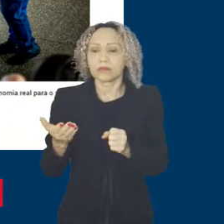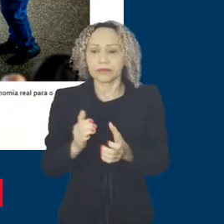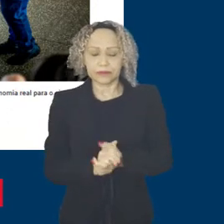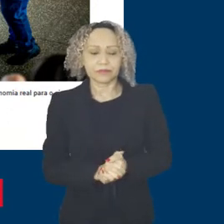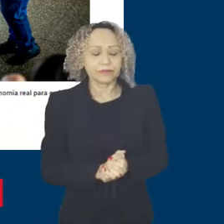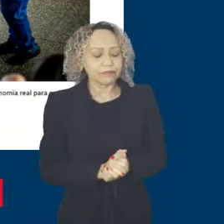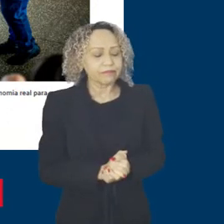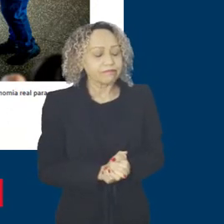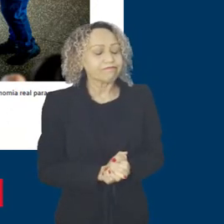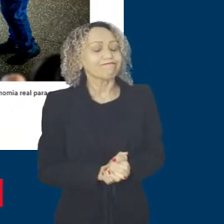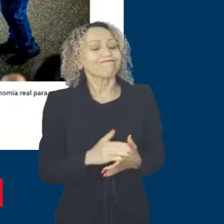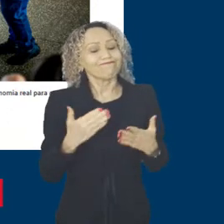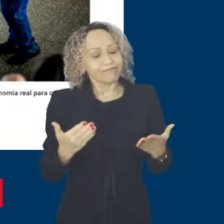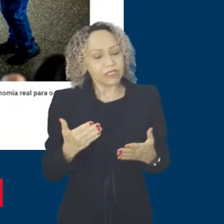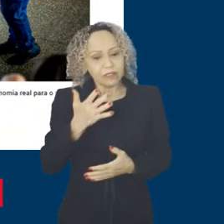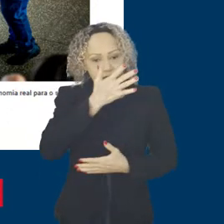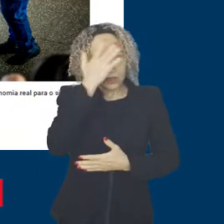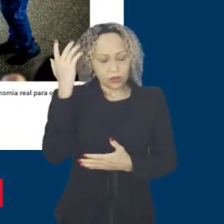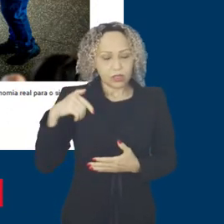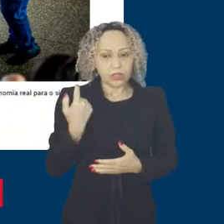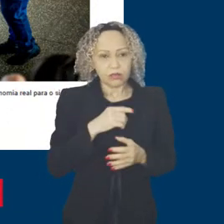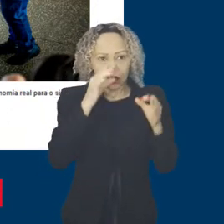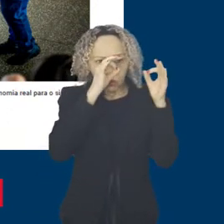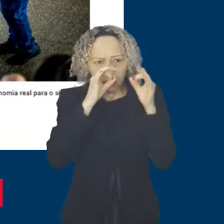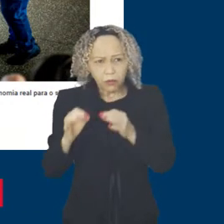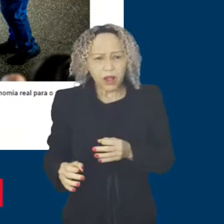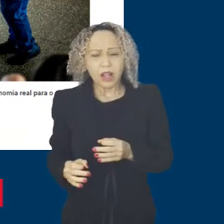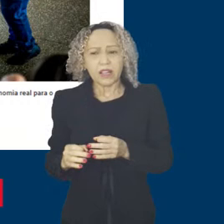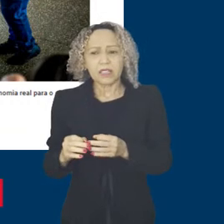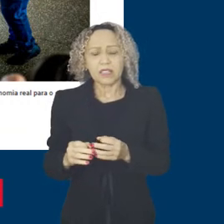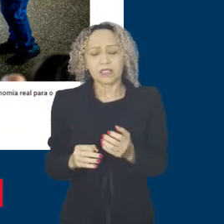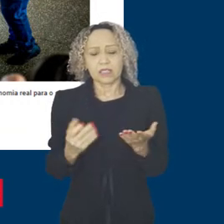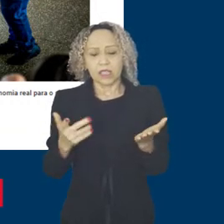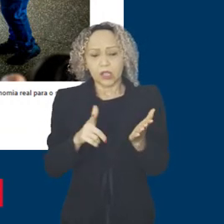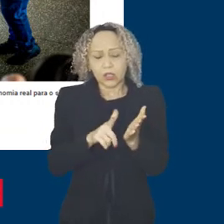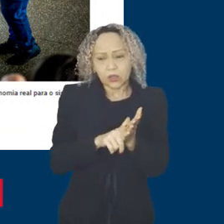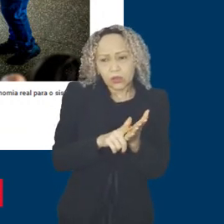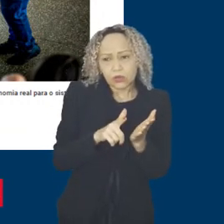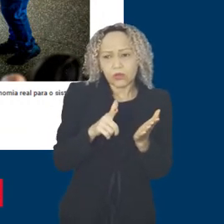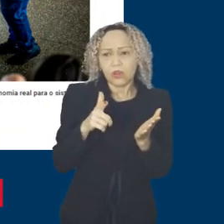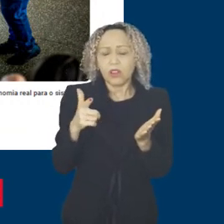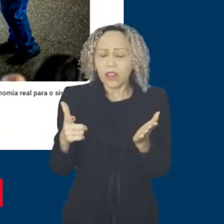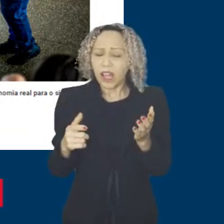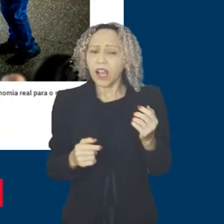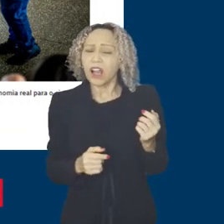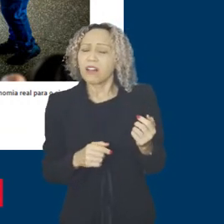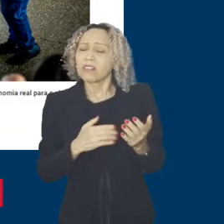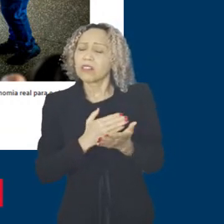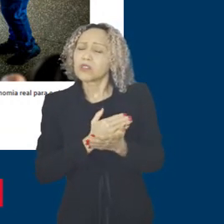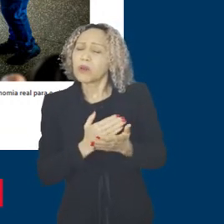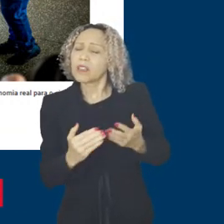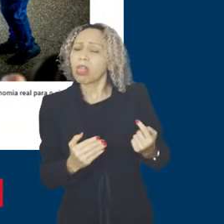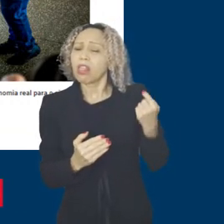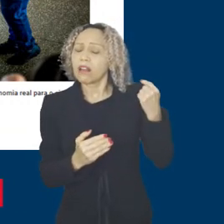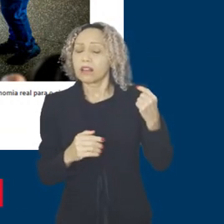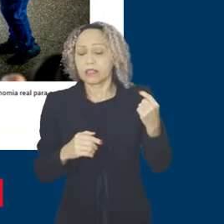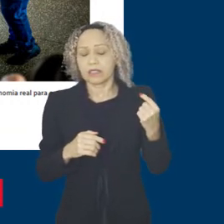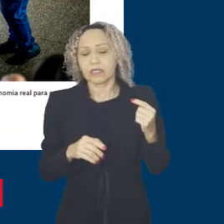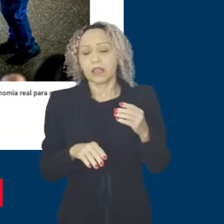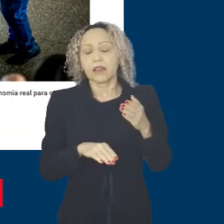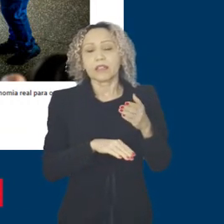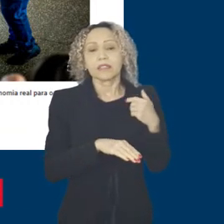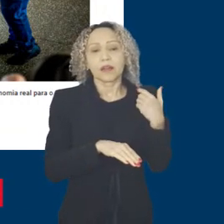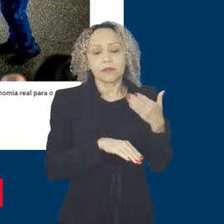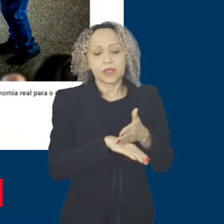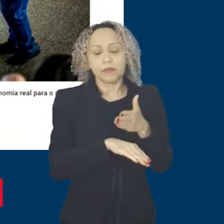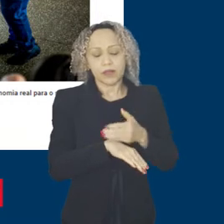Amanda, quem nos acompanha aqui já desde o início, tanto do jornal quanto da minha participação, deve lembrar, né, que a gente fez uma denúncia mais ou